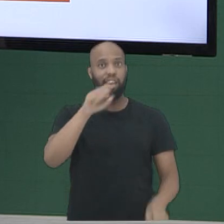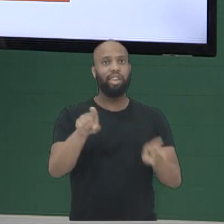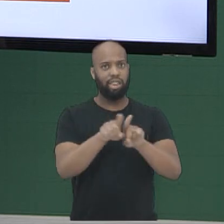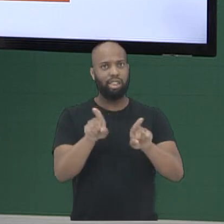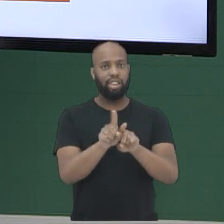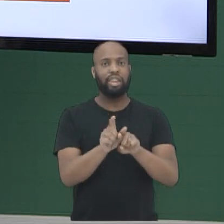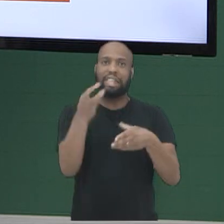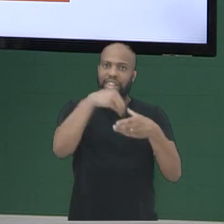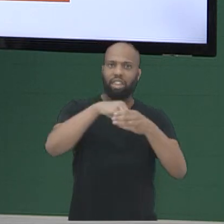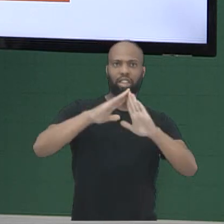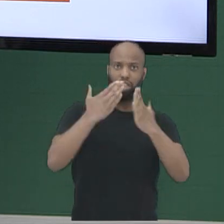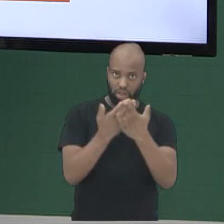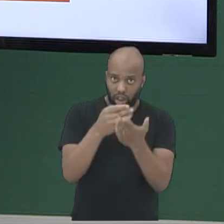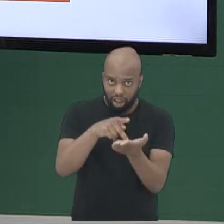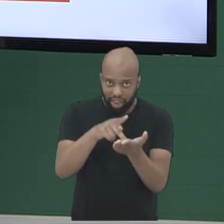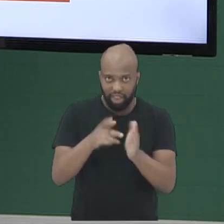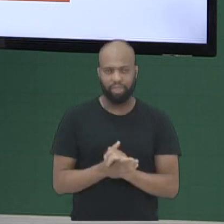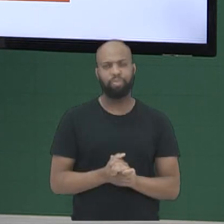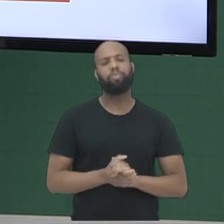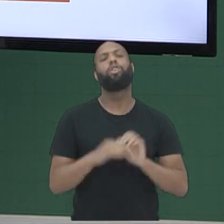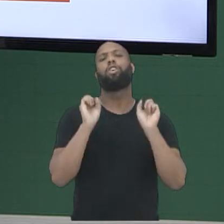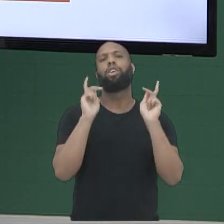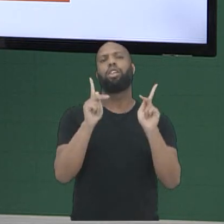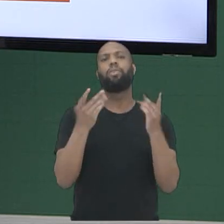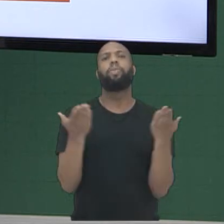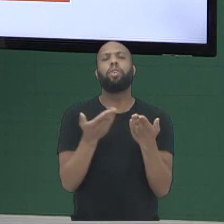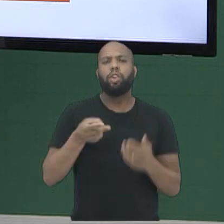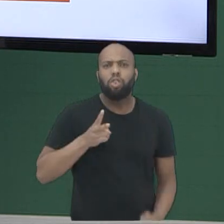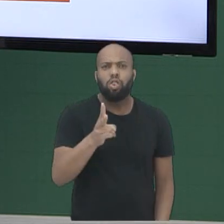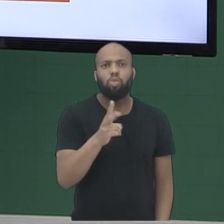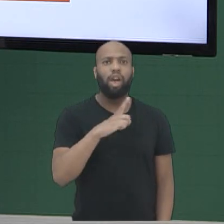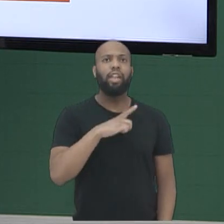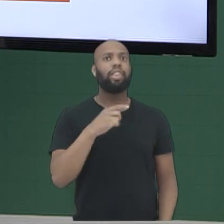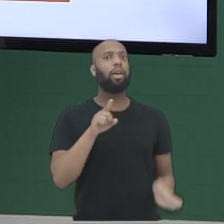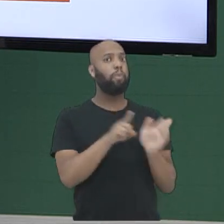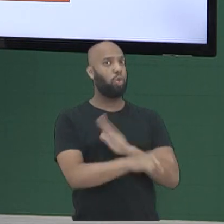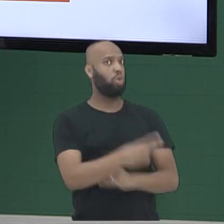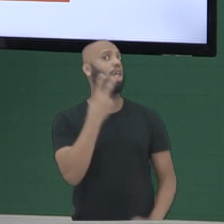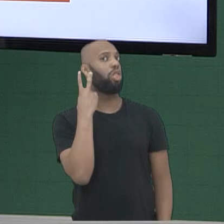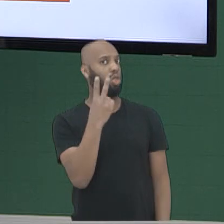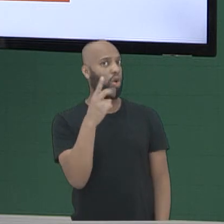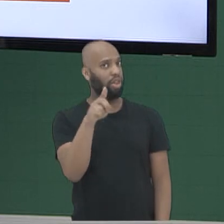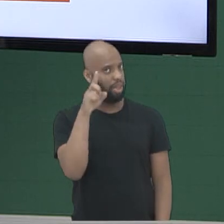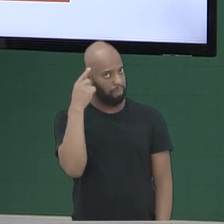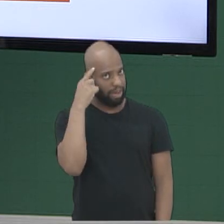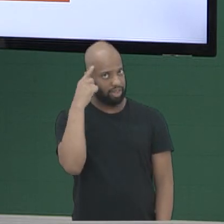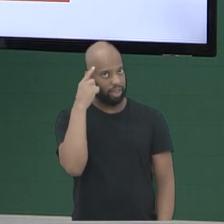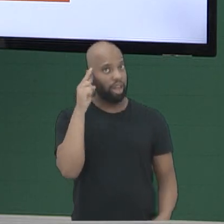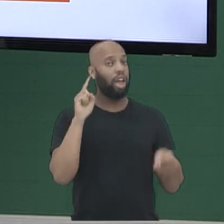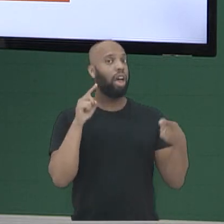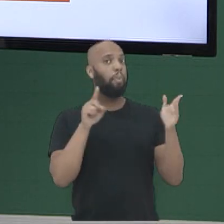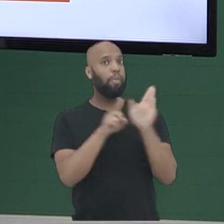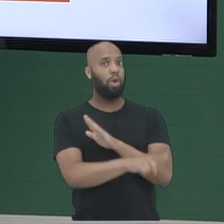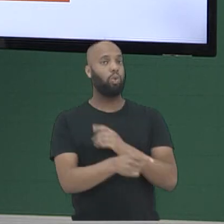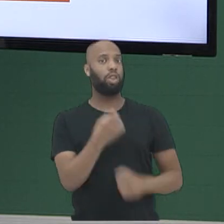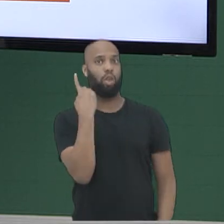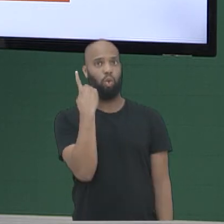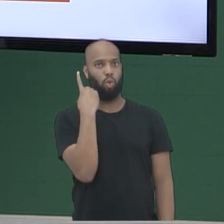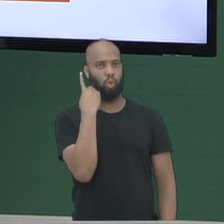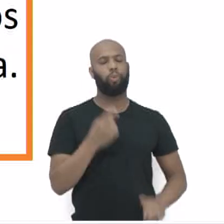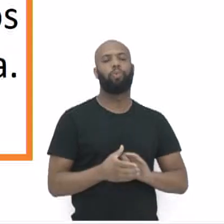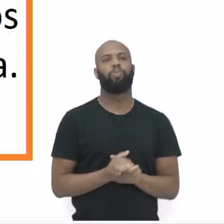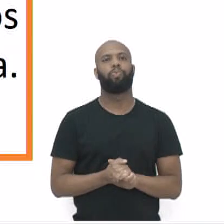aí a gente começa com uma atividade de autorreflexão. Pensar sobre si mesmo é autoconhecimento.